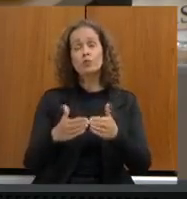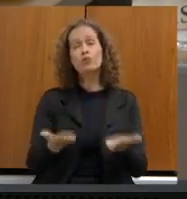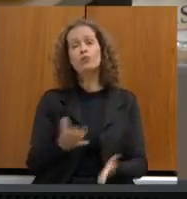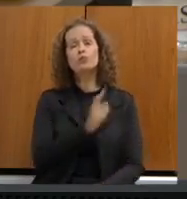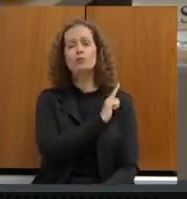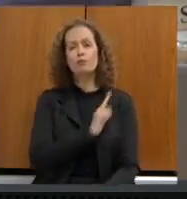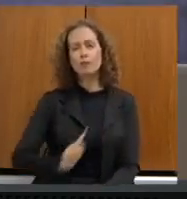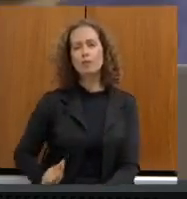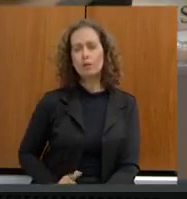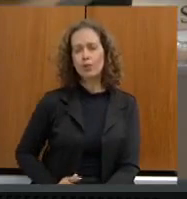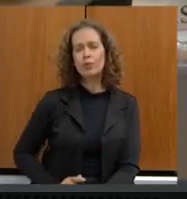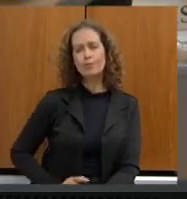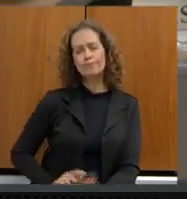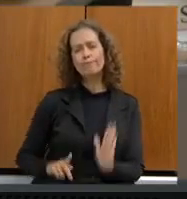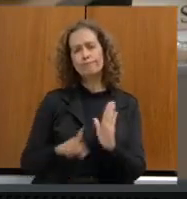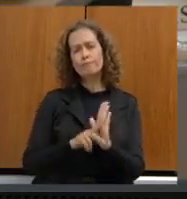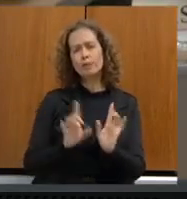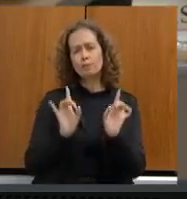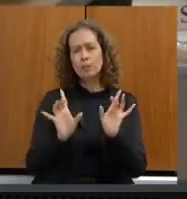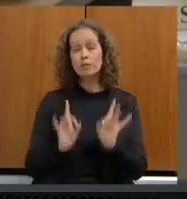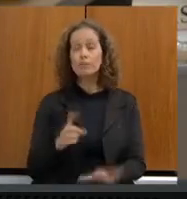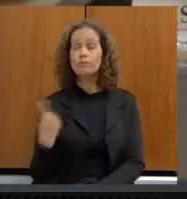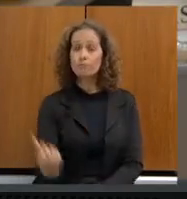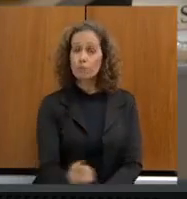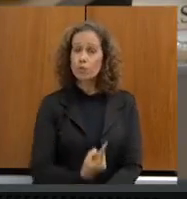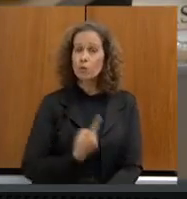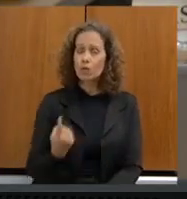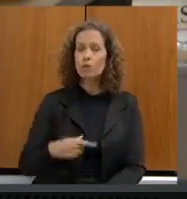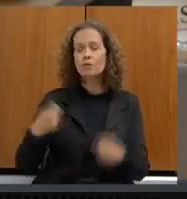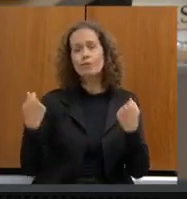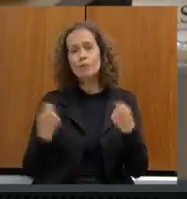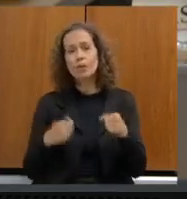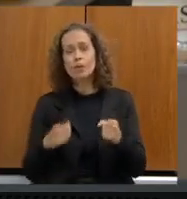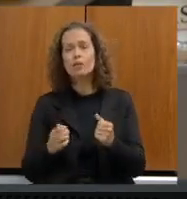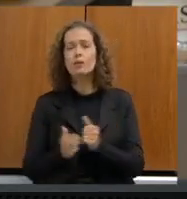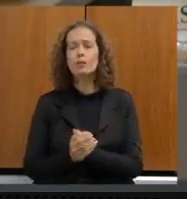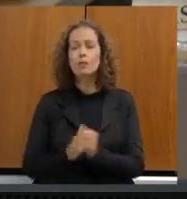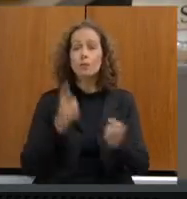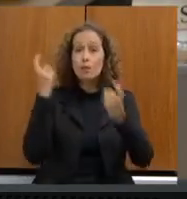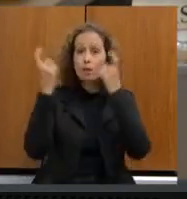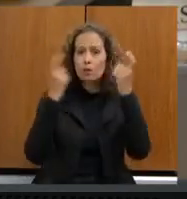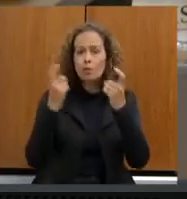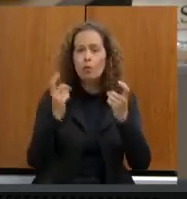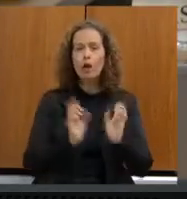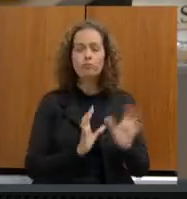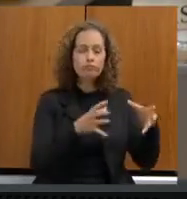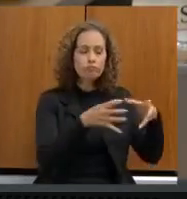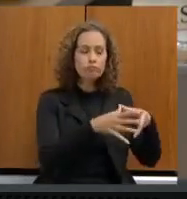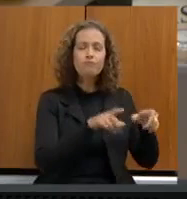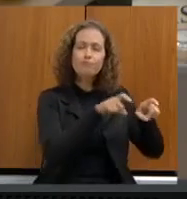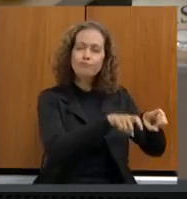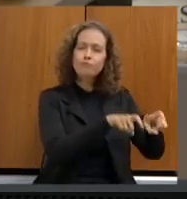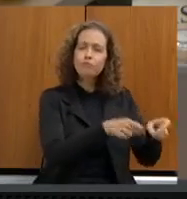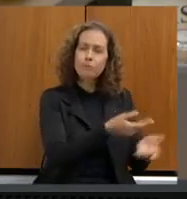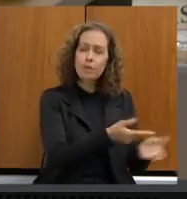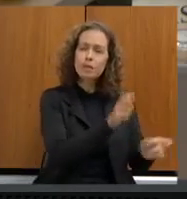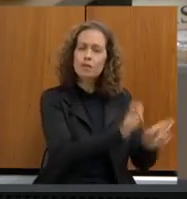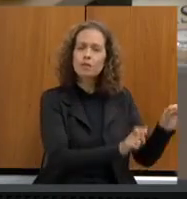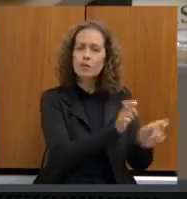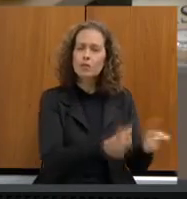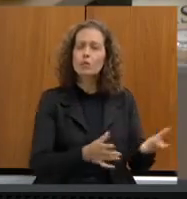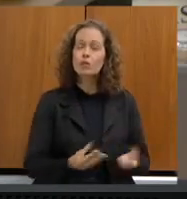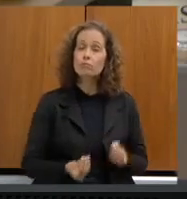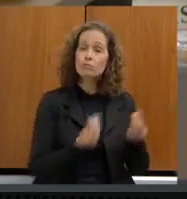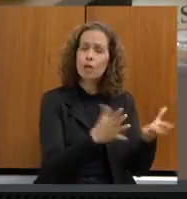ele realmente pediu determinou que nós estivéssemos olhando para o homem do campo para trazer segurança para trazer